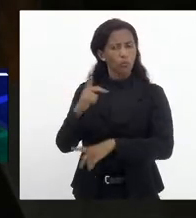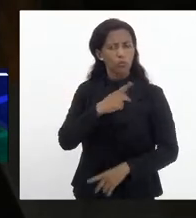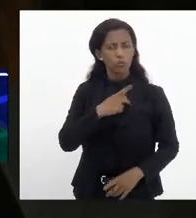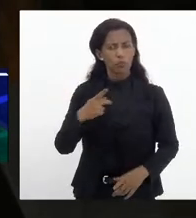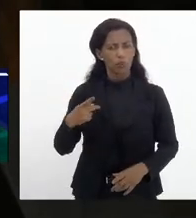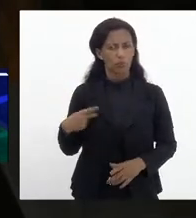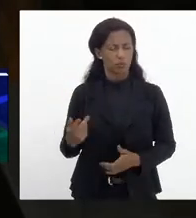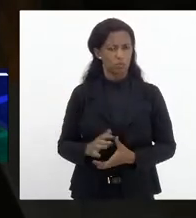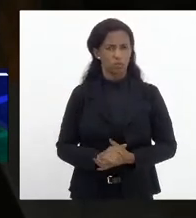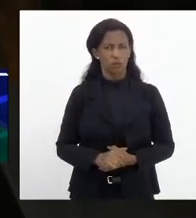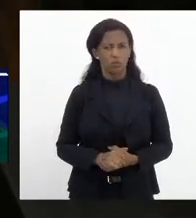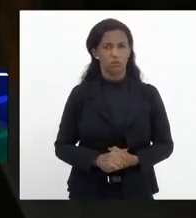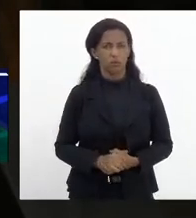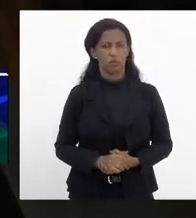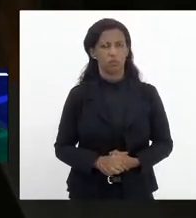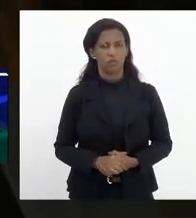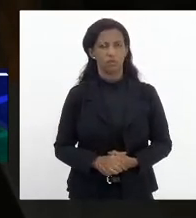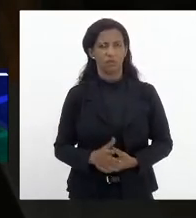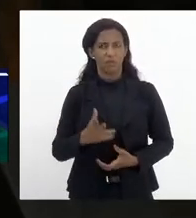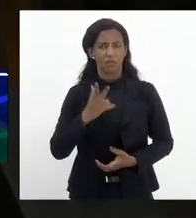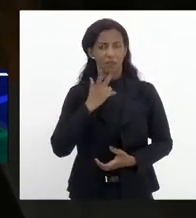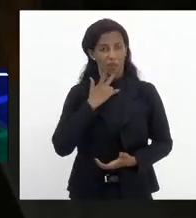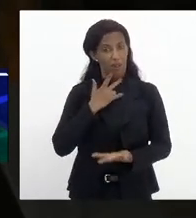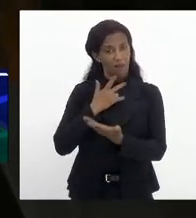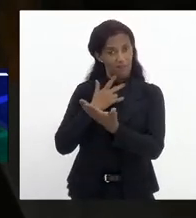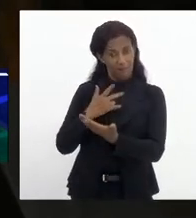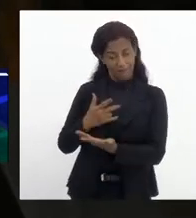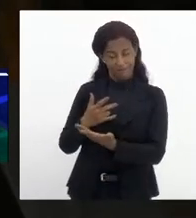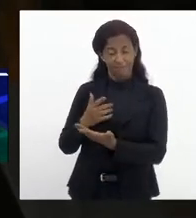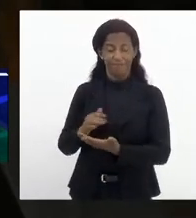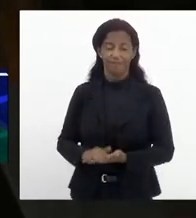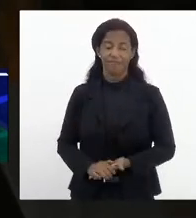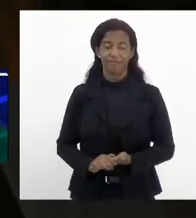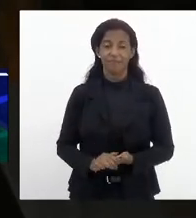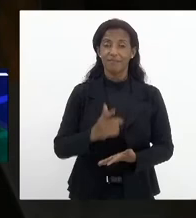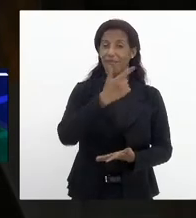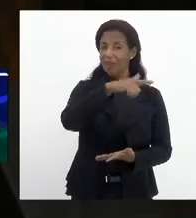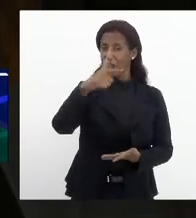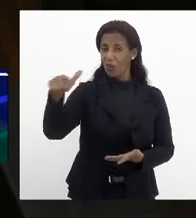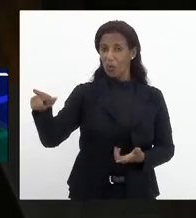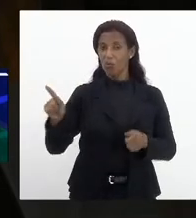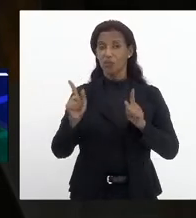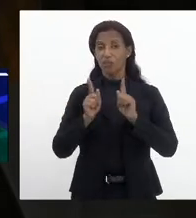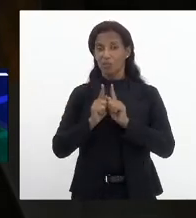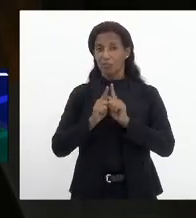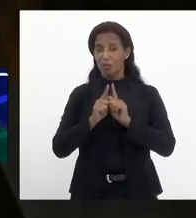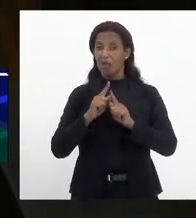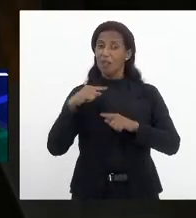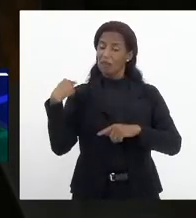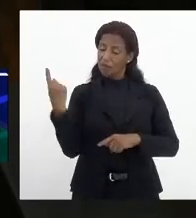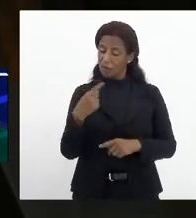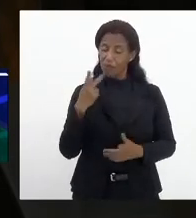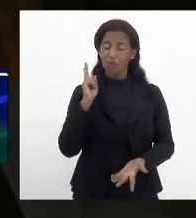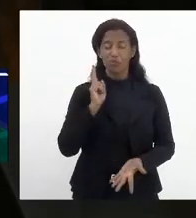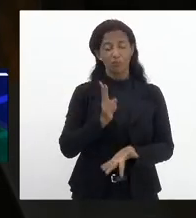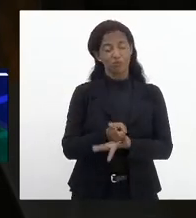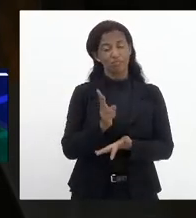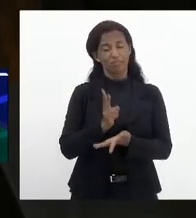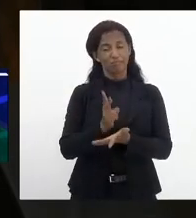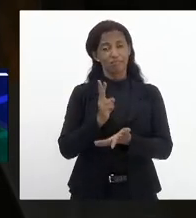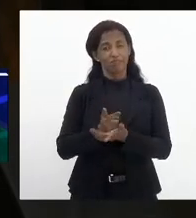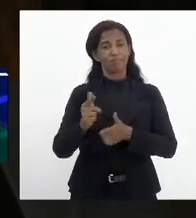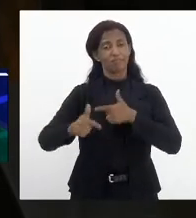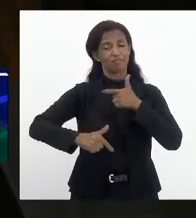Totalmente preconceituoso. Dizer a ela, dizer a tantos outros, que nós iremos continuar a